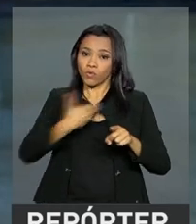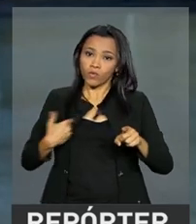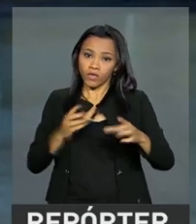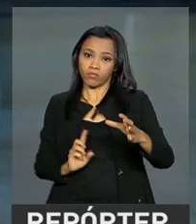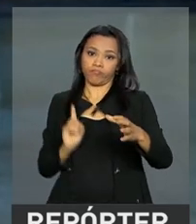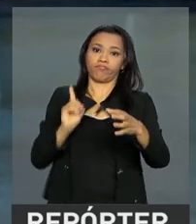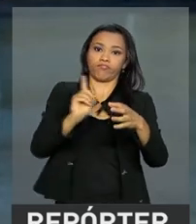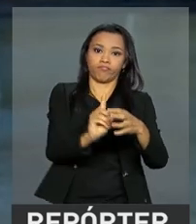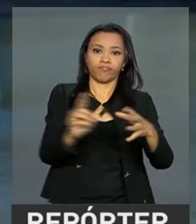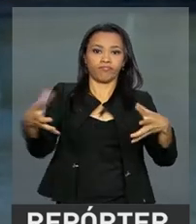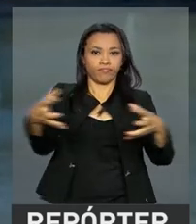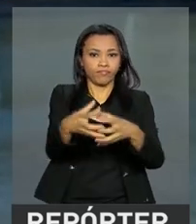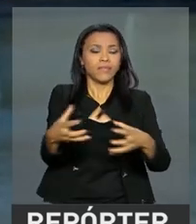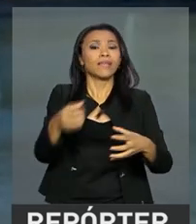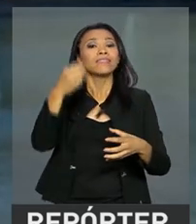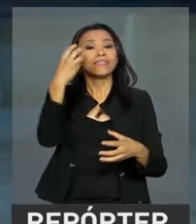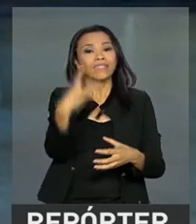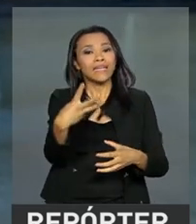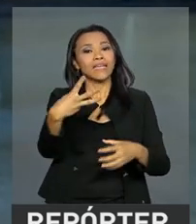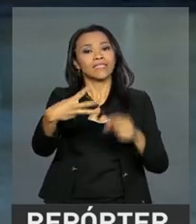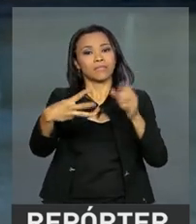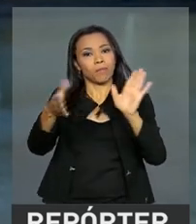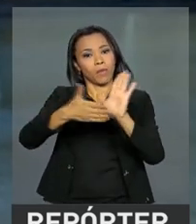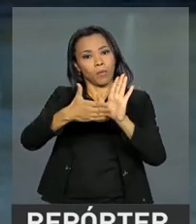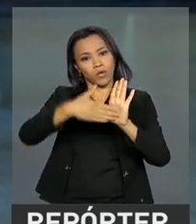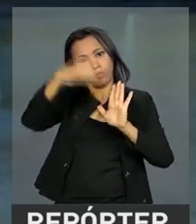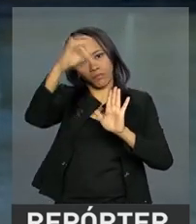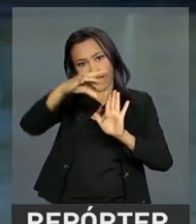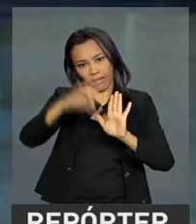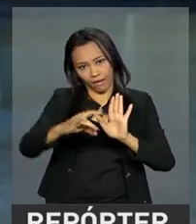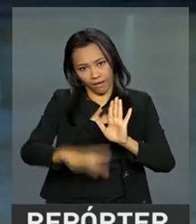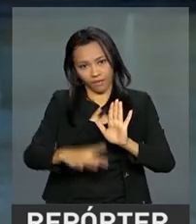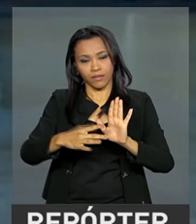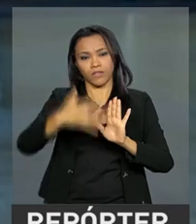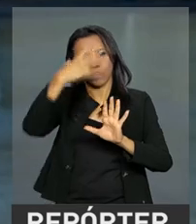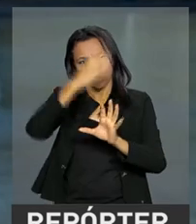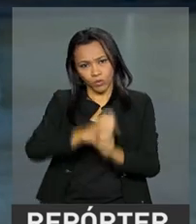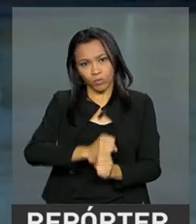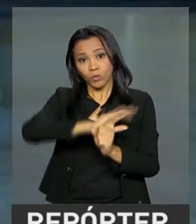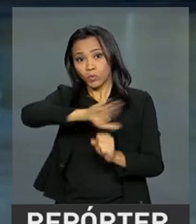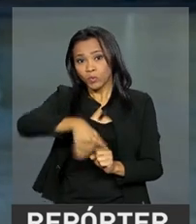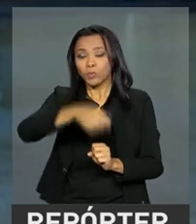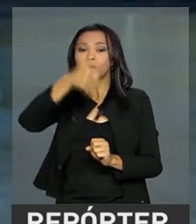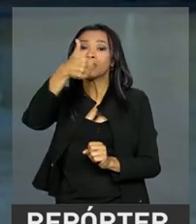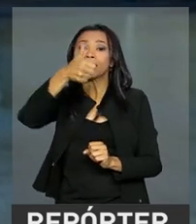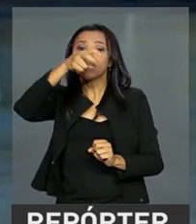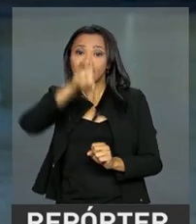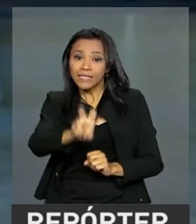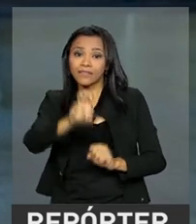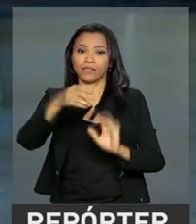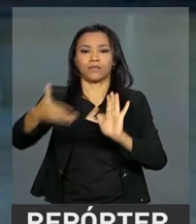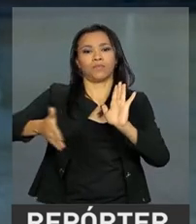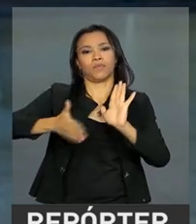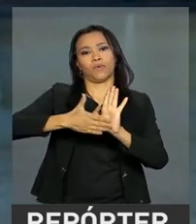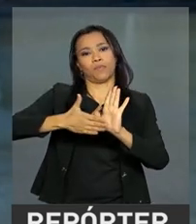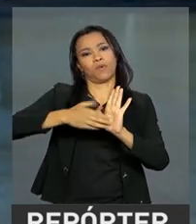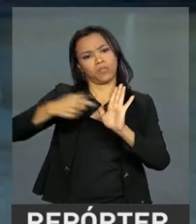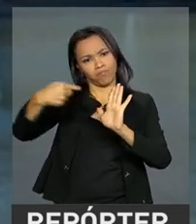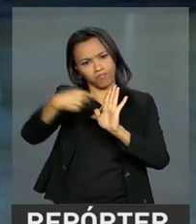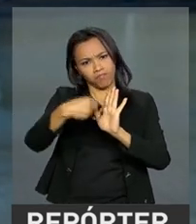de três propostas para cada uma dessas cinco áreas totalizando 15 propostas recomendações que vão ser